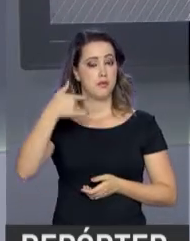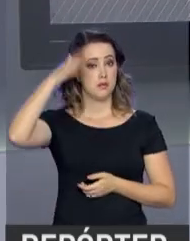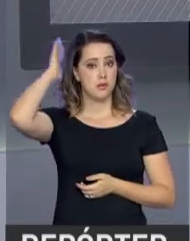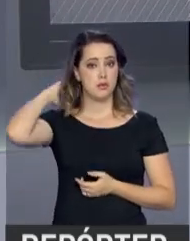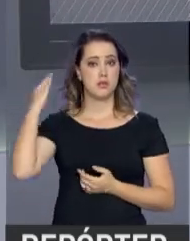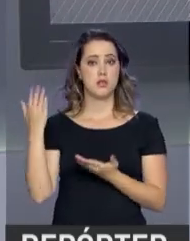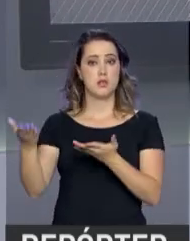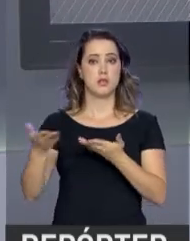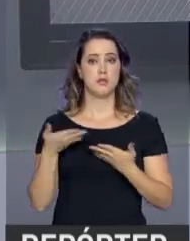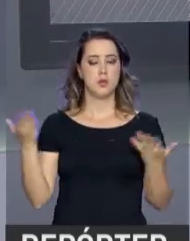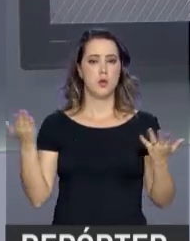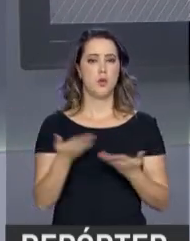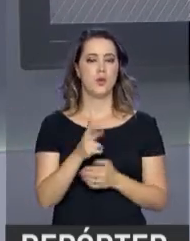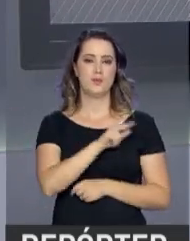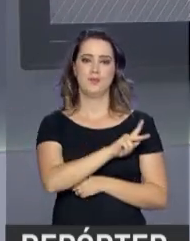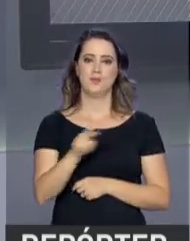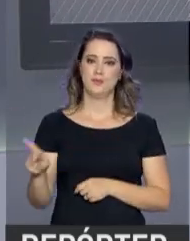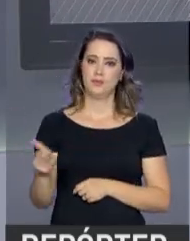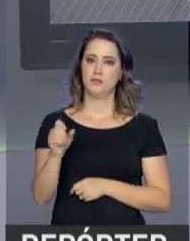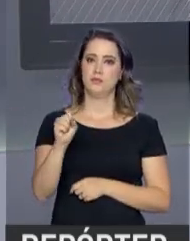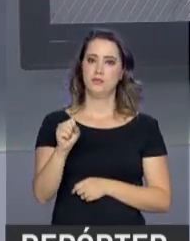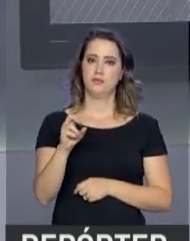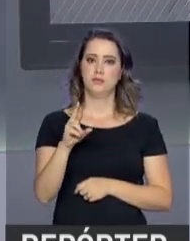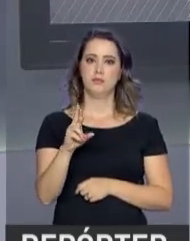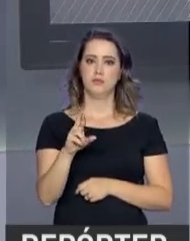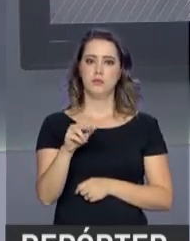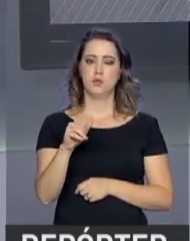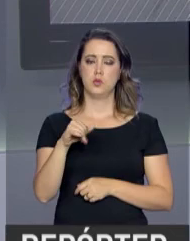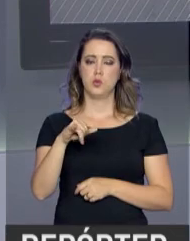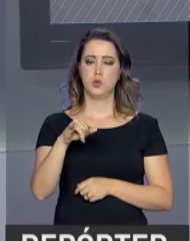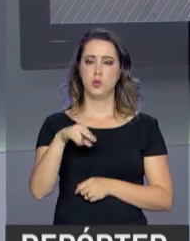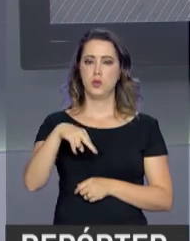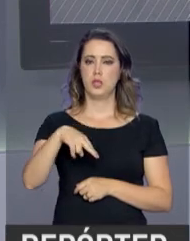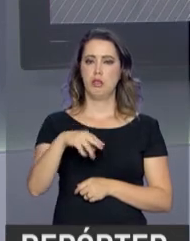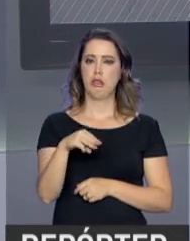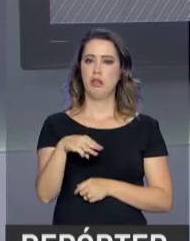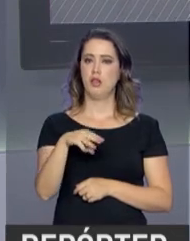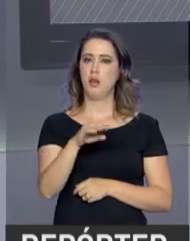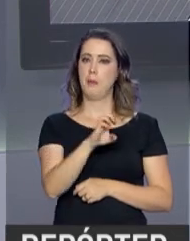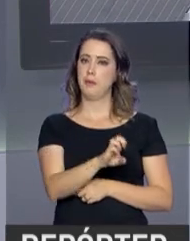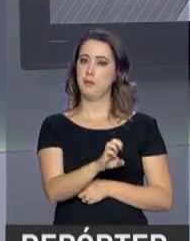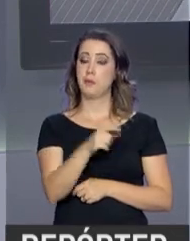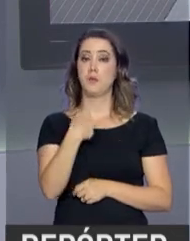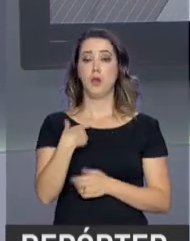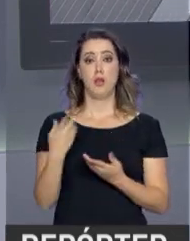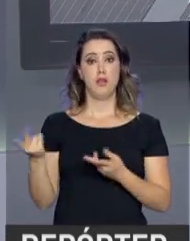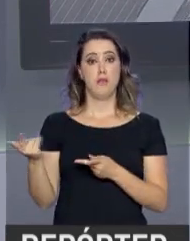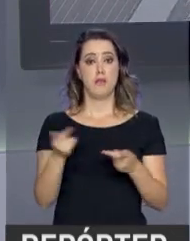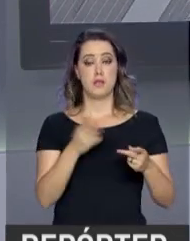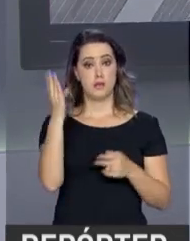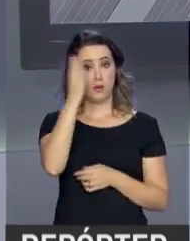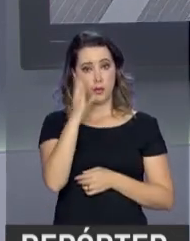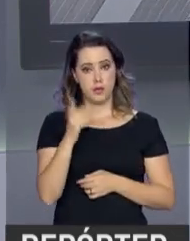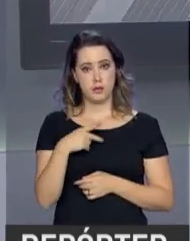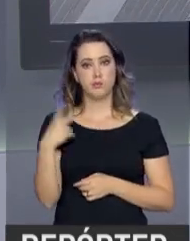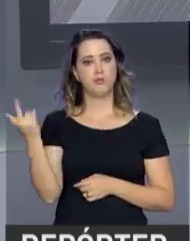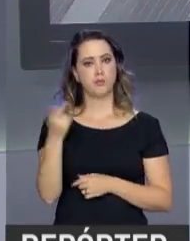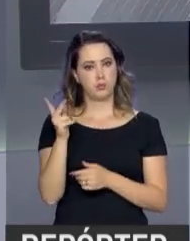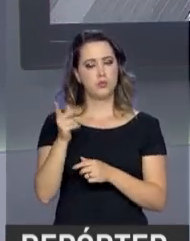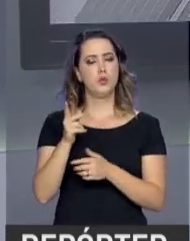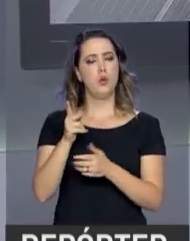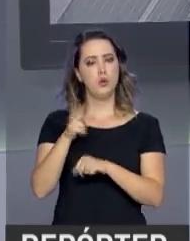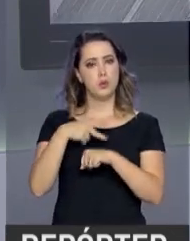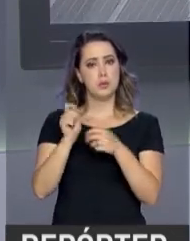hoje o presidente do suriname em visita oficial ao país os dois países assinaram acordos de cooperação nas áreas de defesa